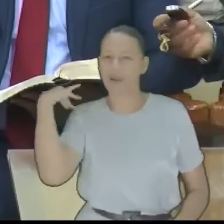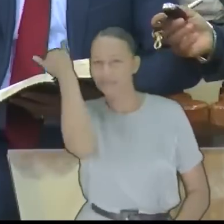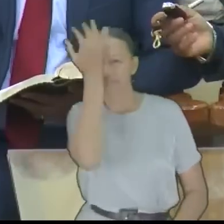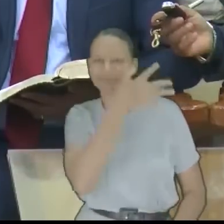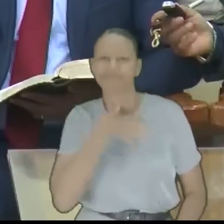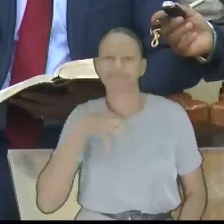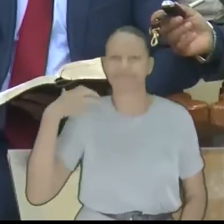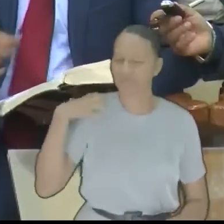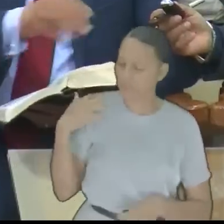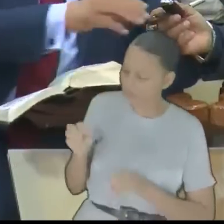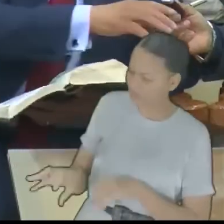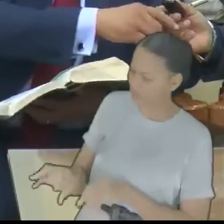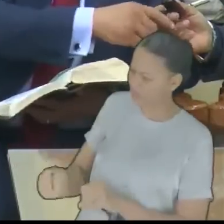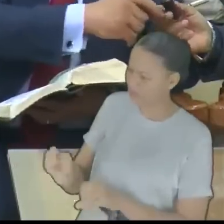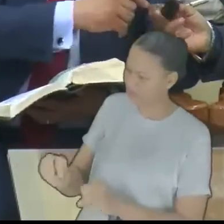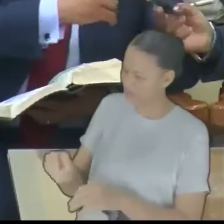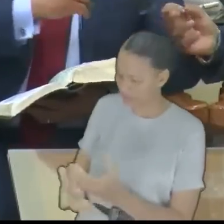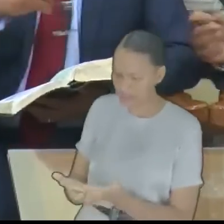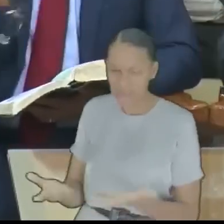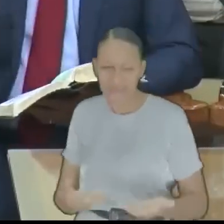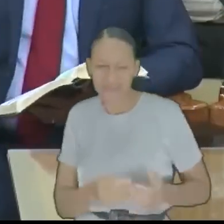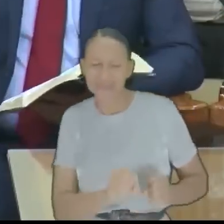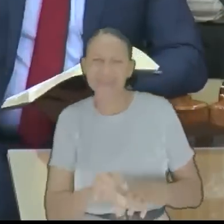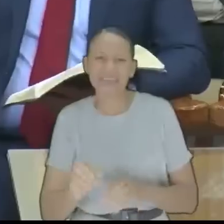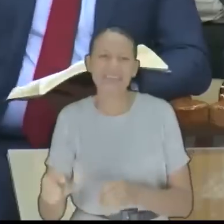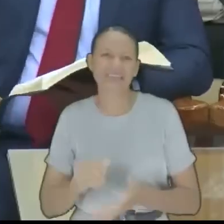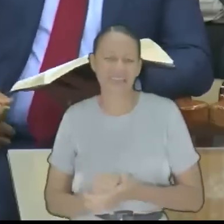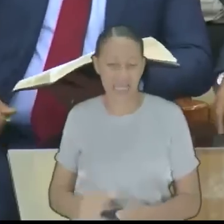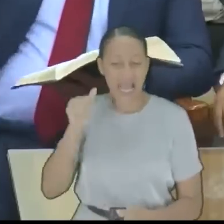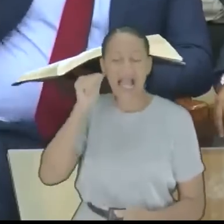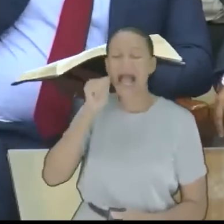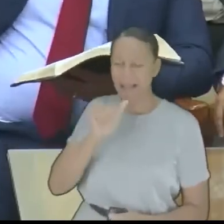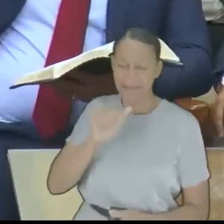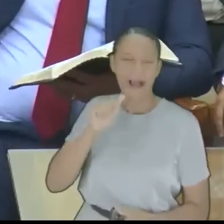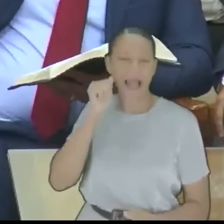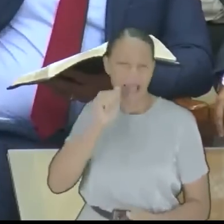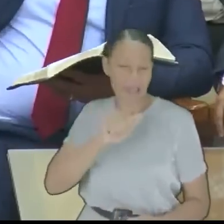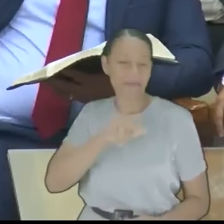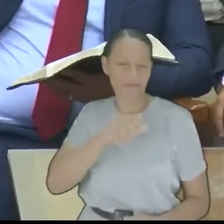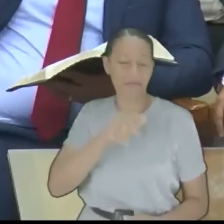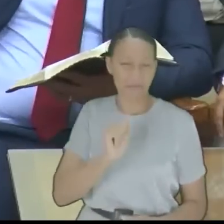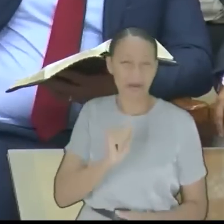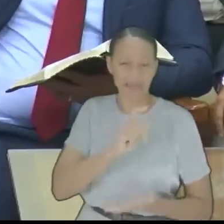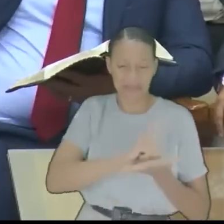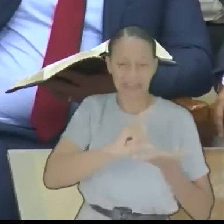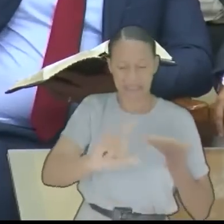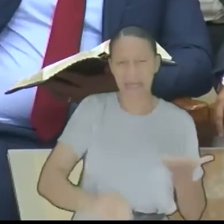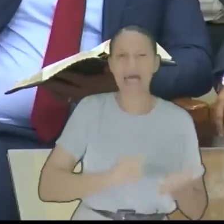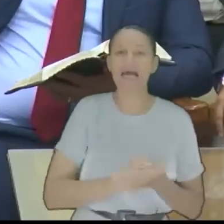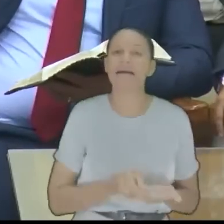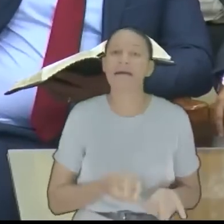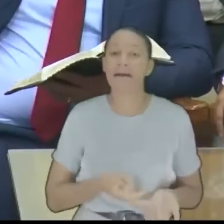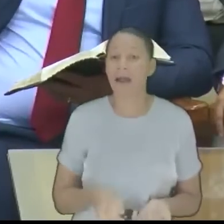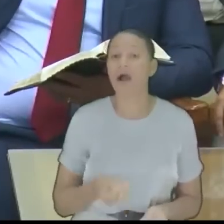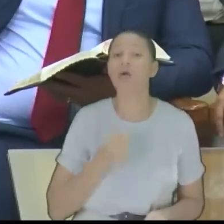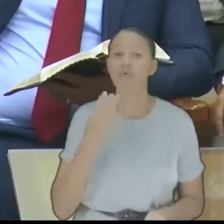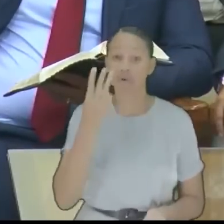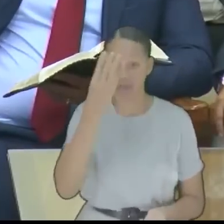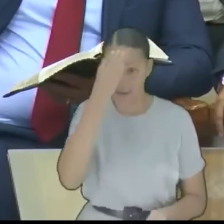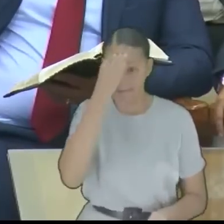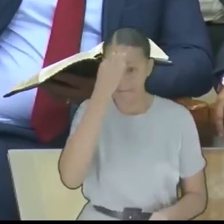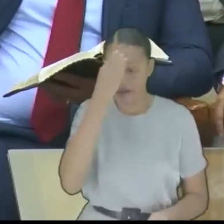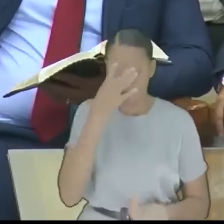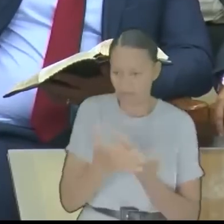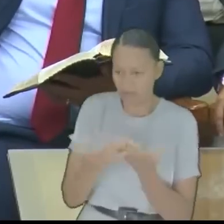Jesus passou horas ensinando a irmã de Lázaro, a Maria, irmã de Lázaro. Jesus deu valor